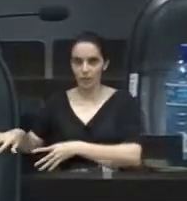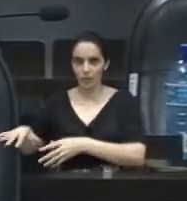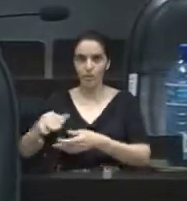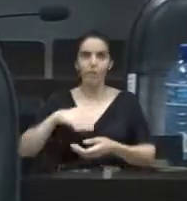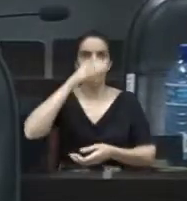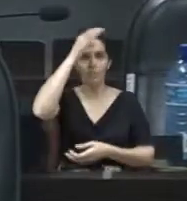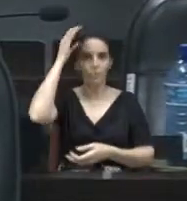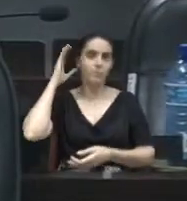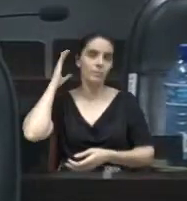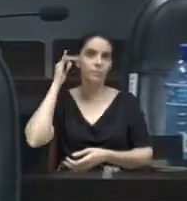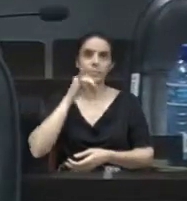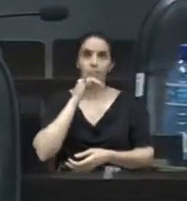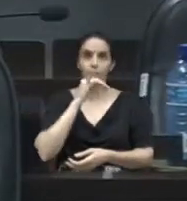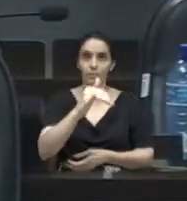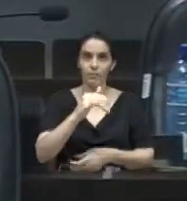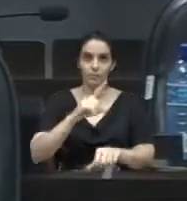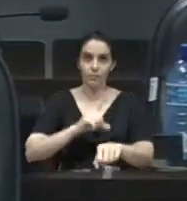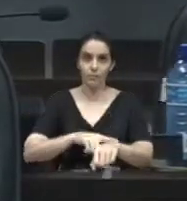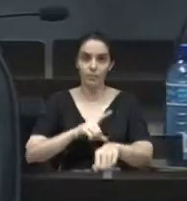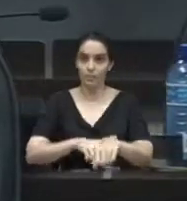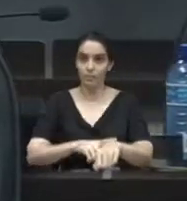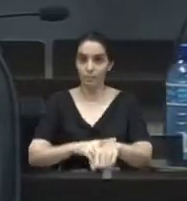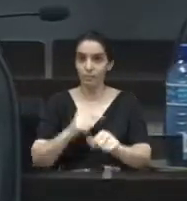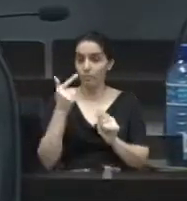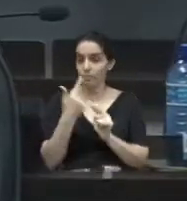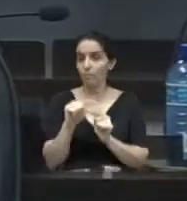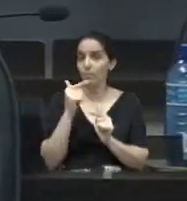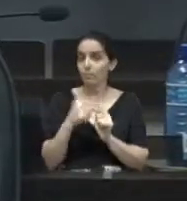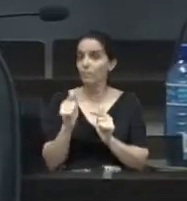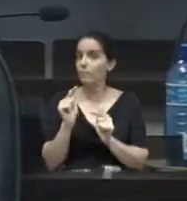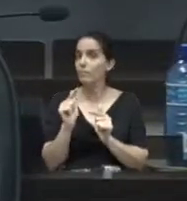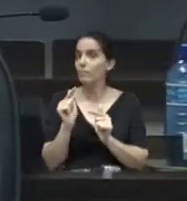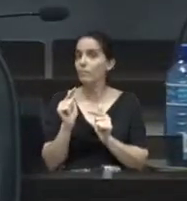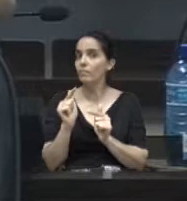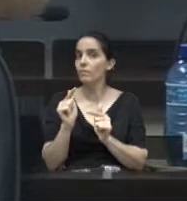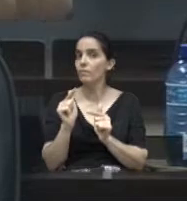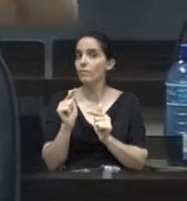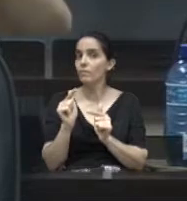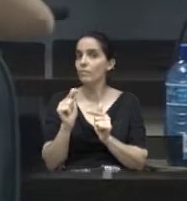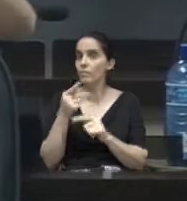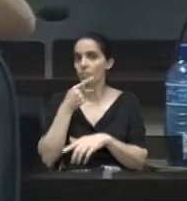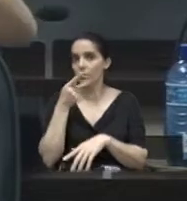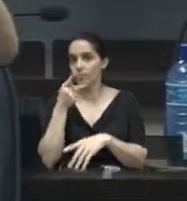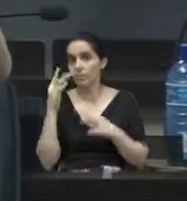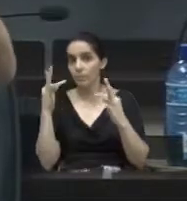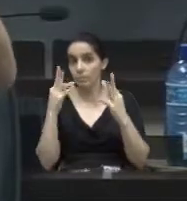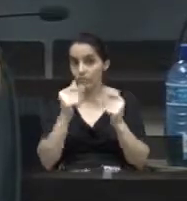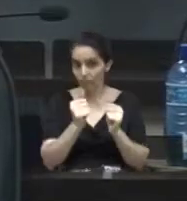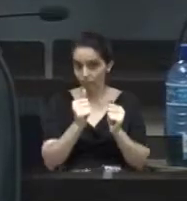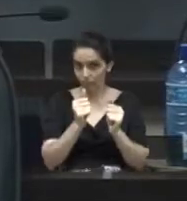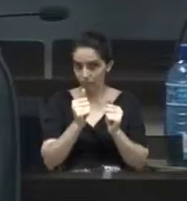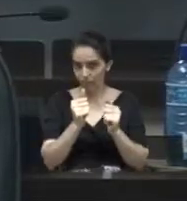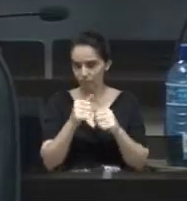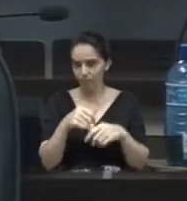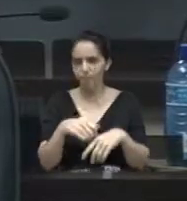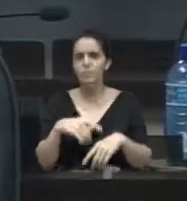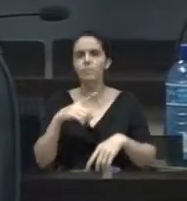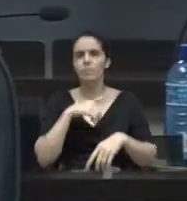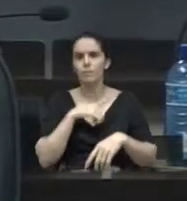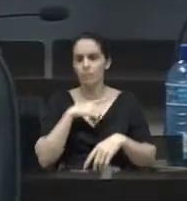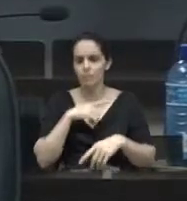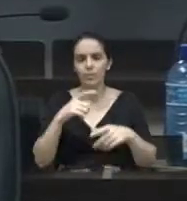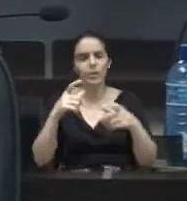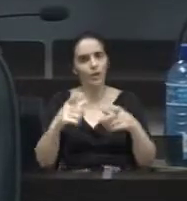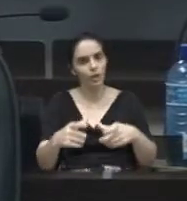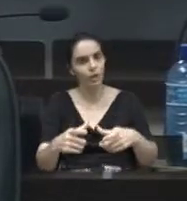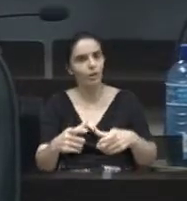colocado, agradeço, mas é que nós estamos tendo um problema quando nós falamos de todos, de uma maneira geral. Tem alguns, porque nós temos vários